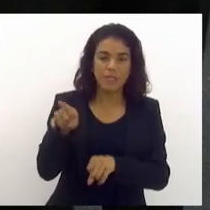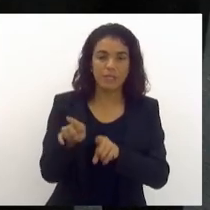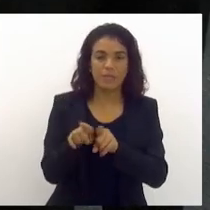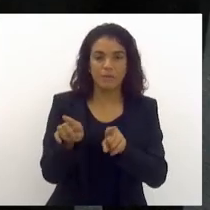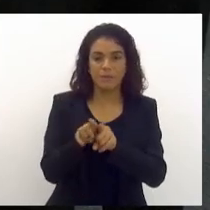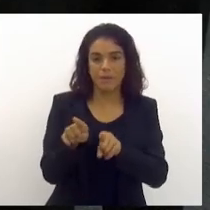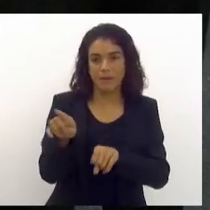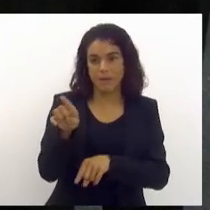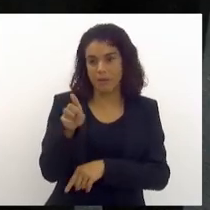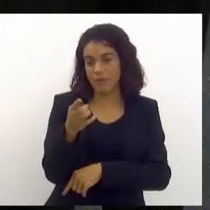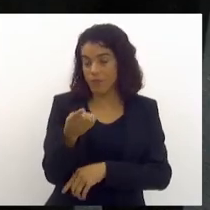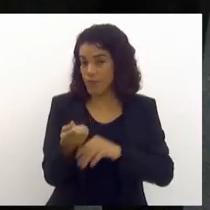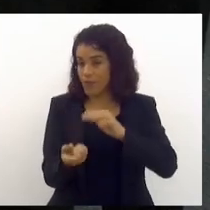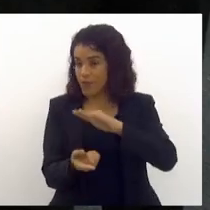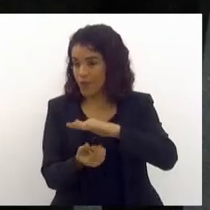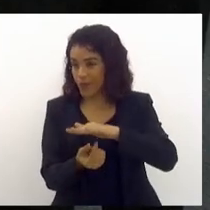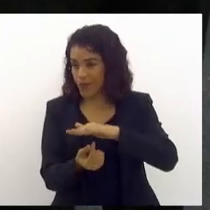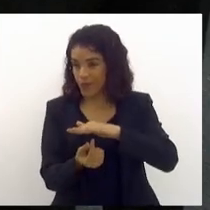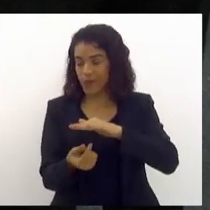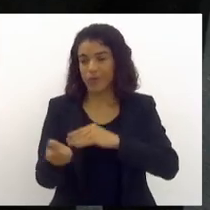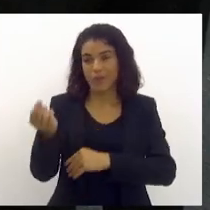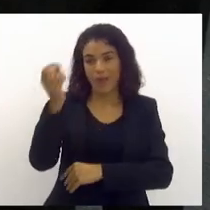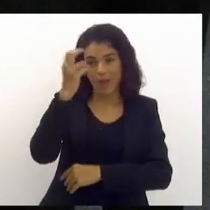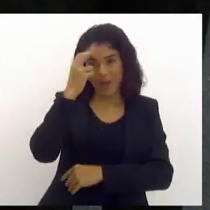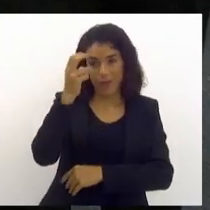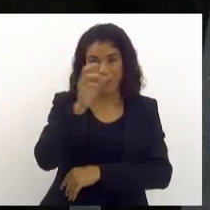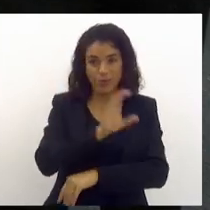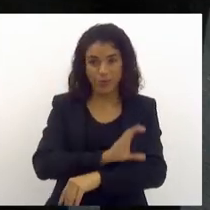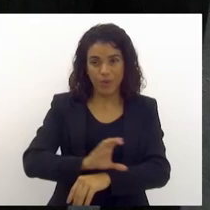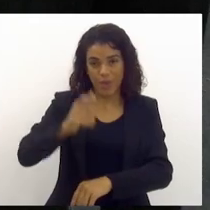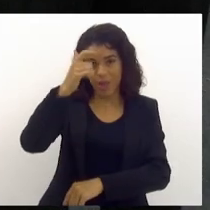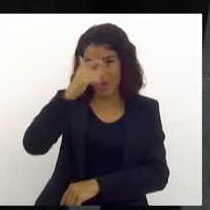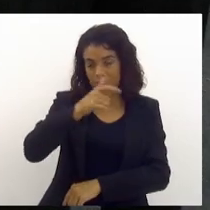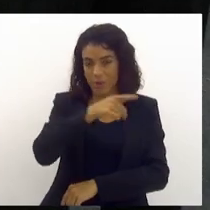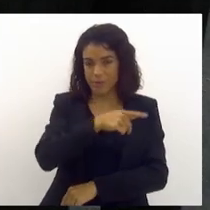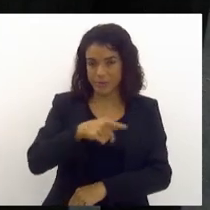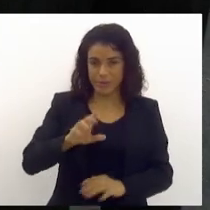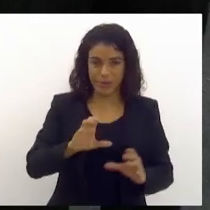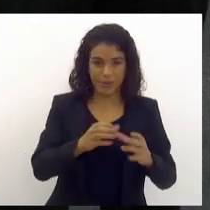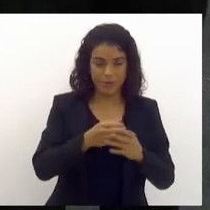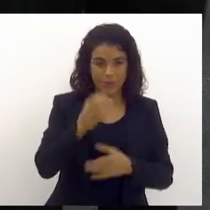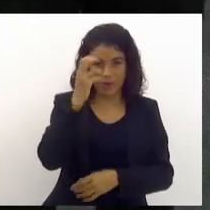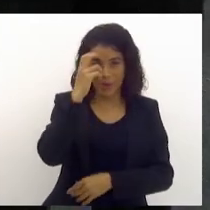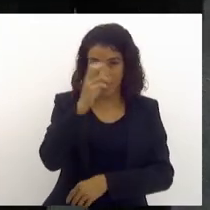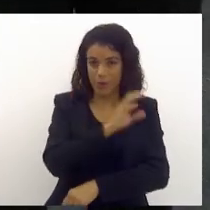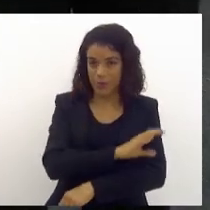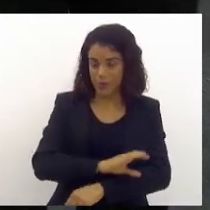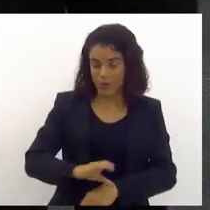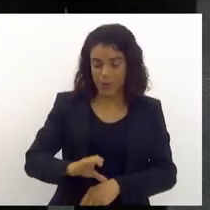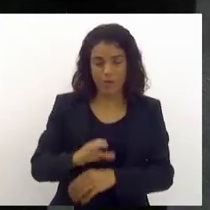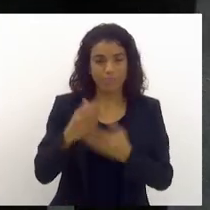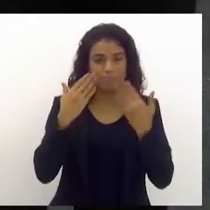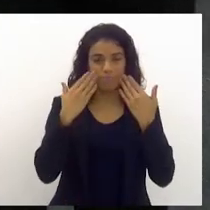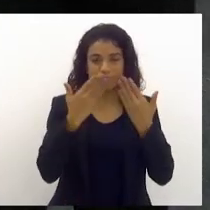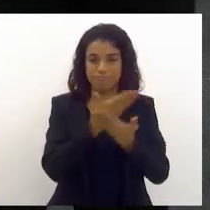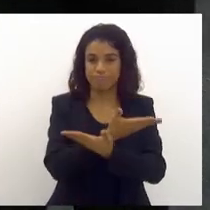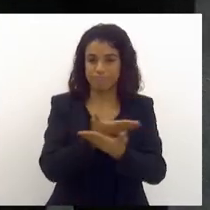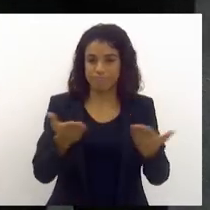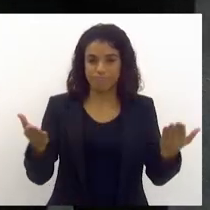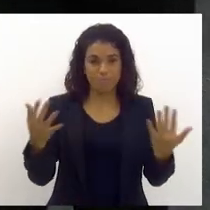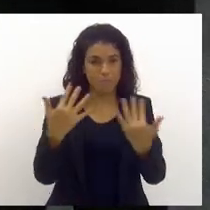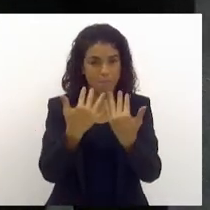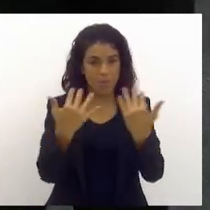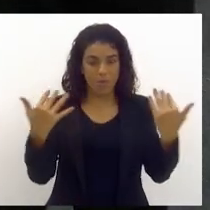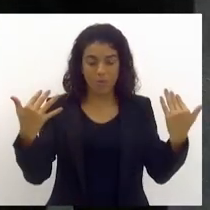cultura. E eu, como presidente da Comissão de Cultura, quero aqui fazer esse reconhecimento público à Vossa